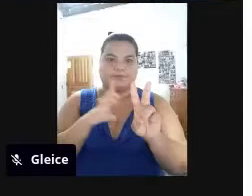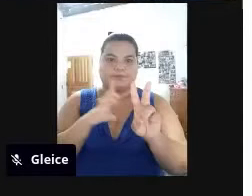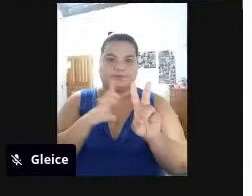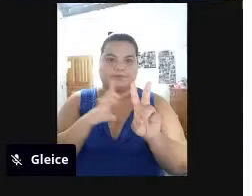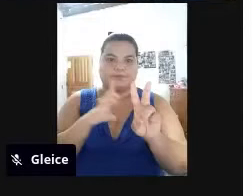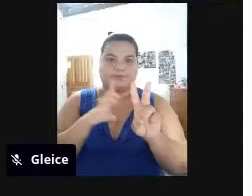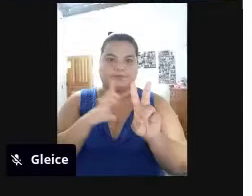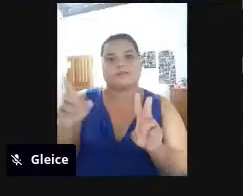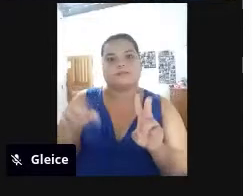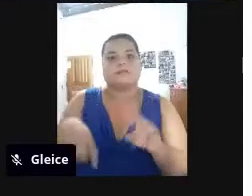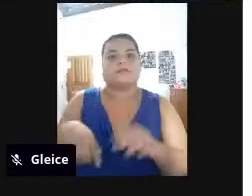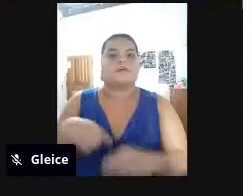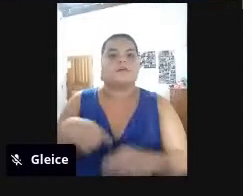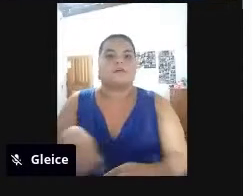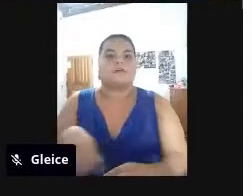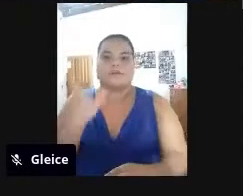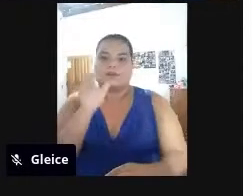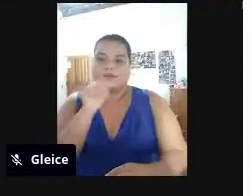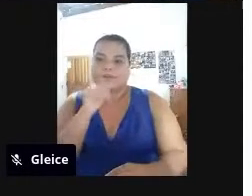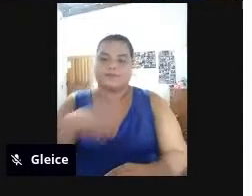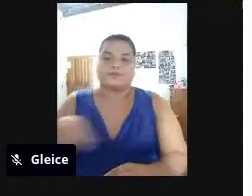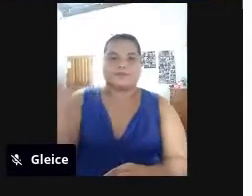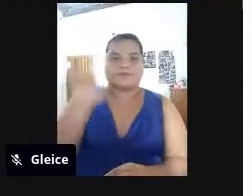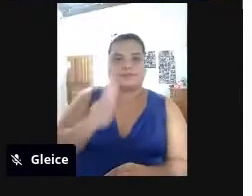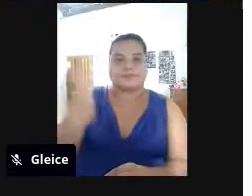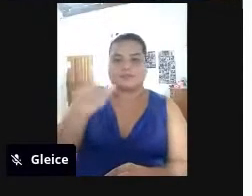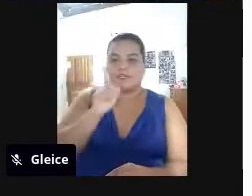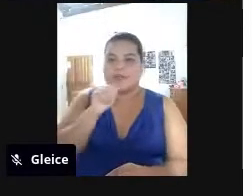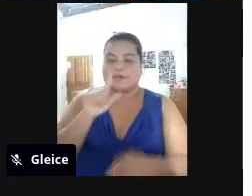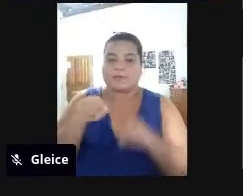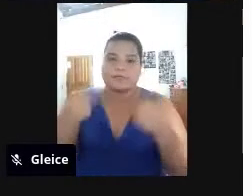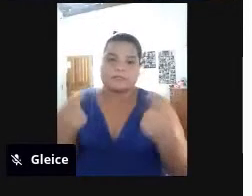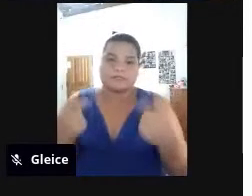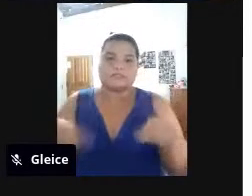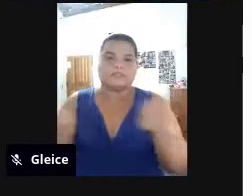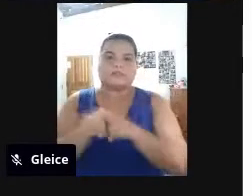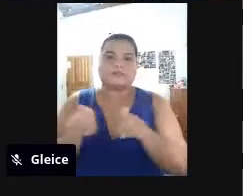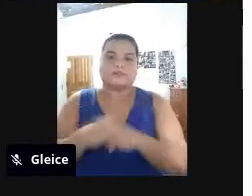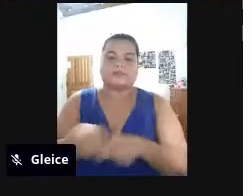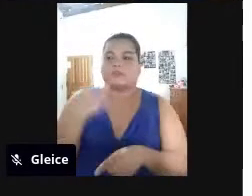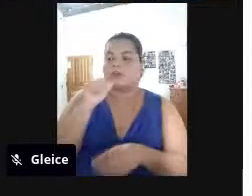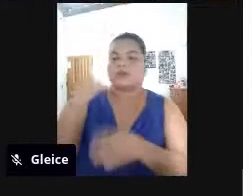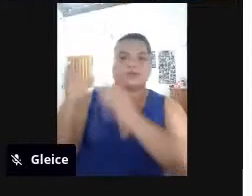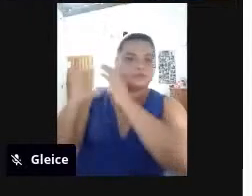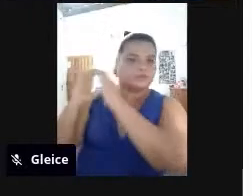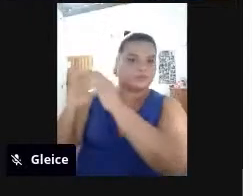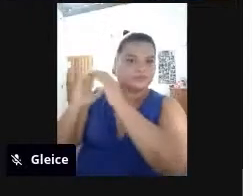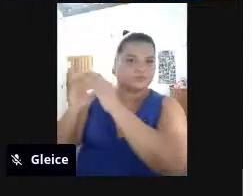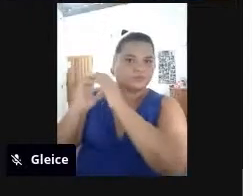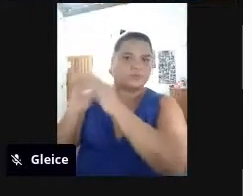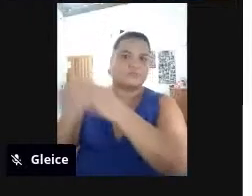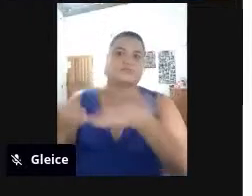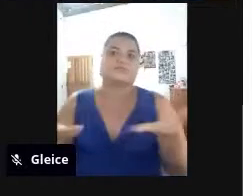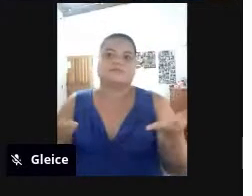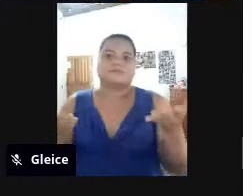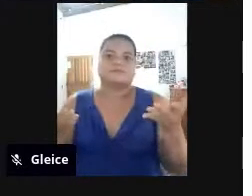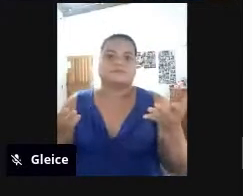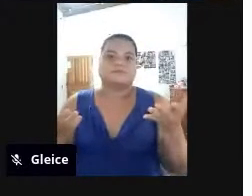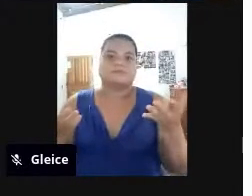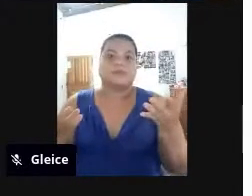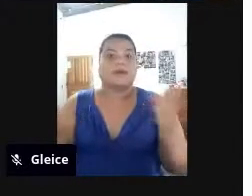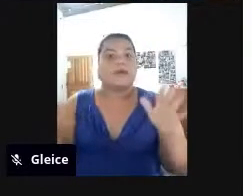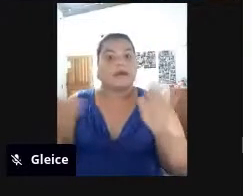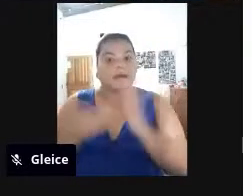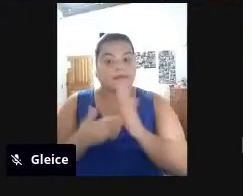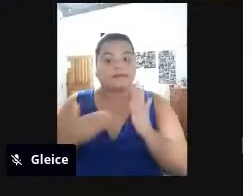treinos, como utilização não só de água, mas água de coco. Também hoje a gente tem opções de água de coco em pó, temos opções